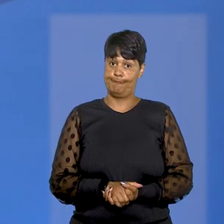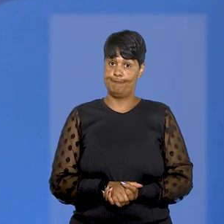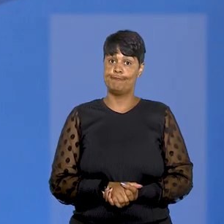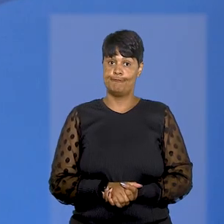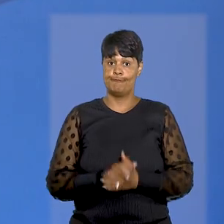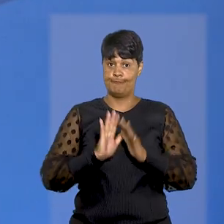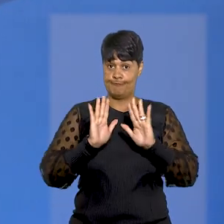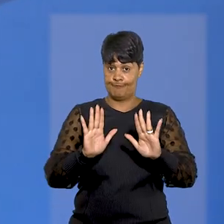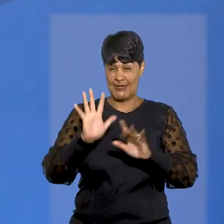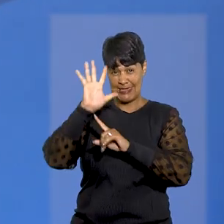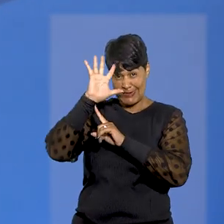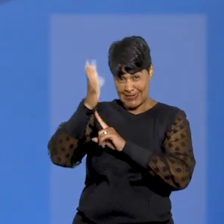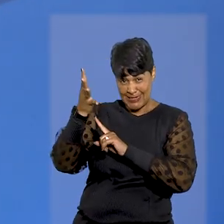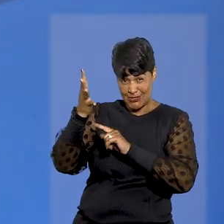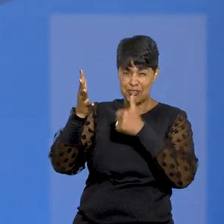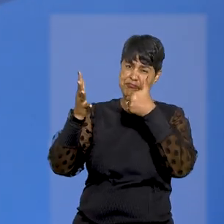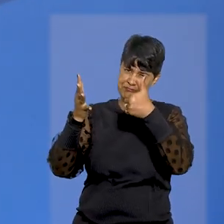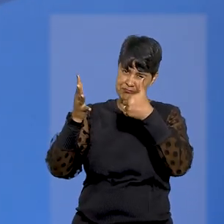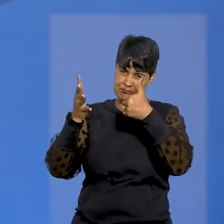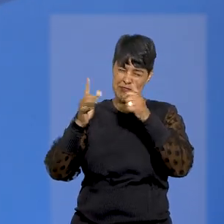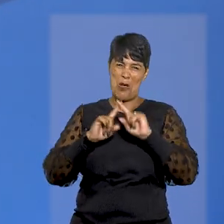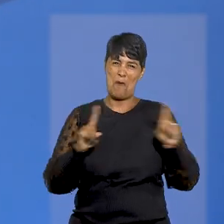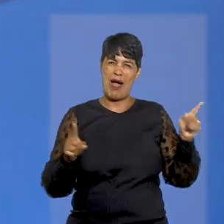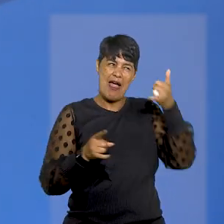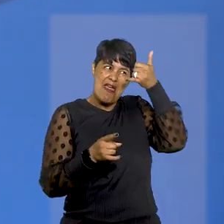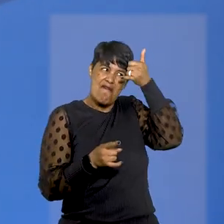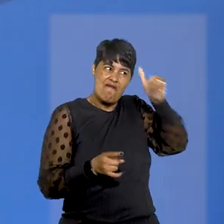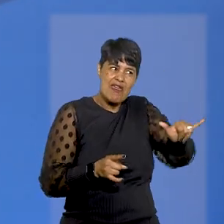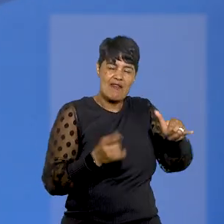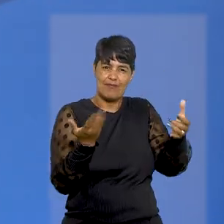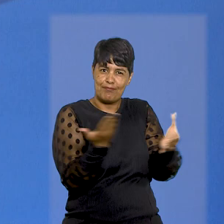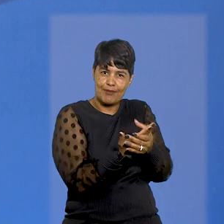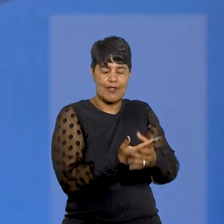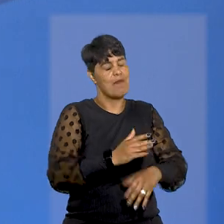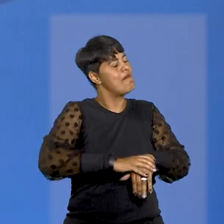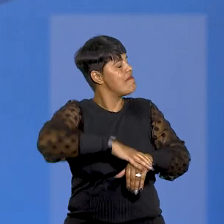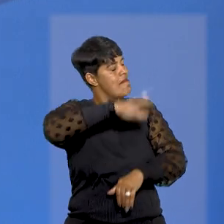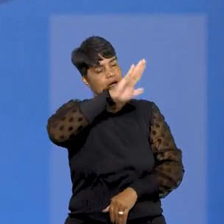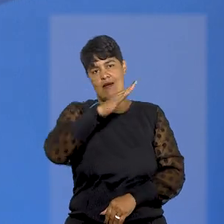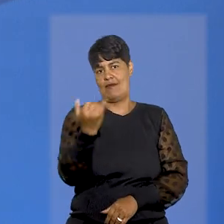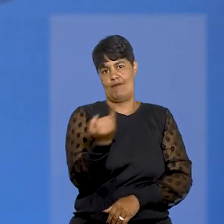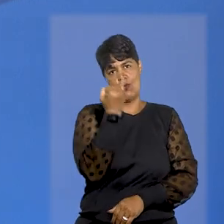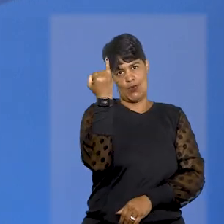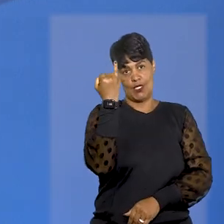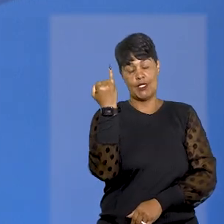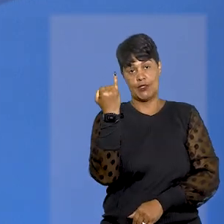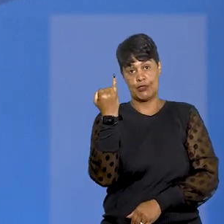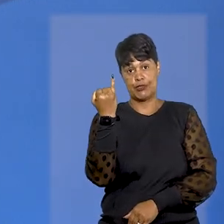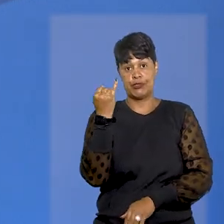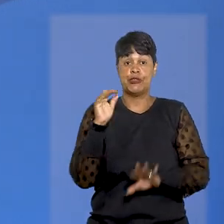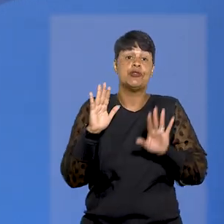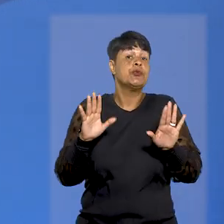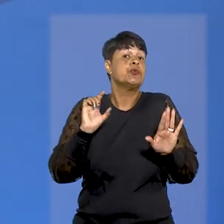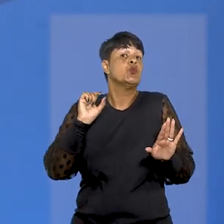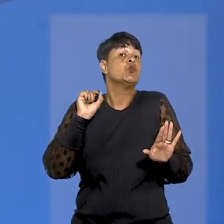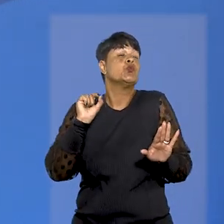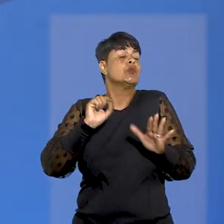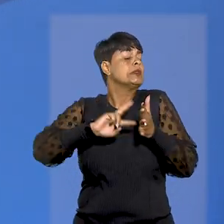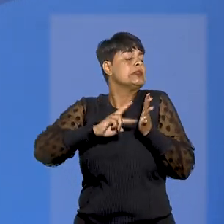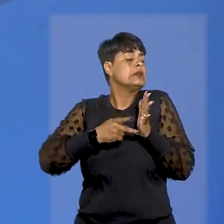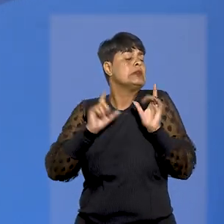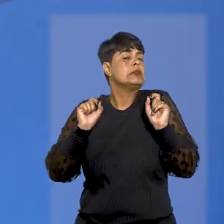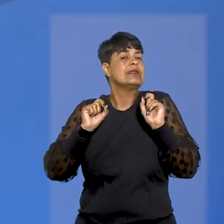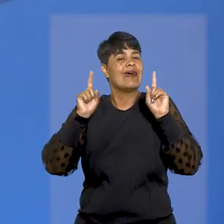tão importante quanto decidir é evitar a judicialização de conflitos para o judiciário isso significa